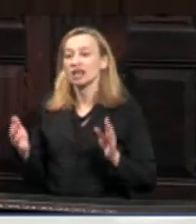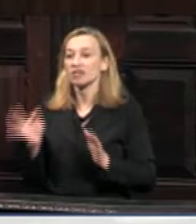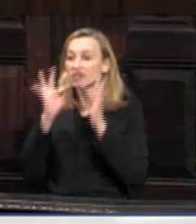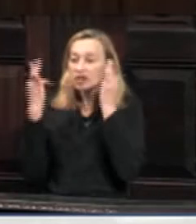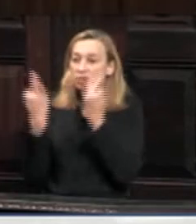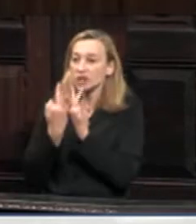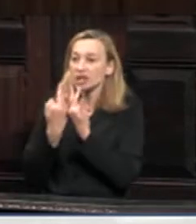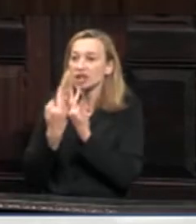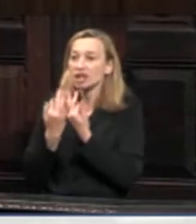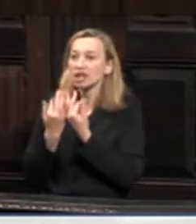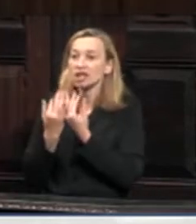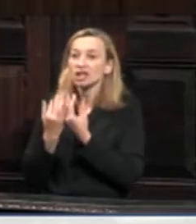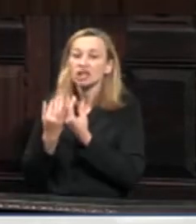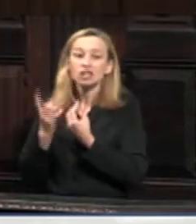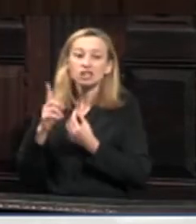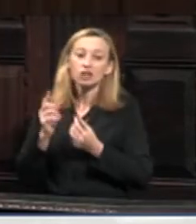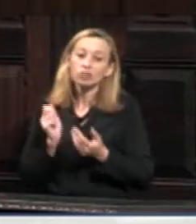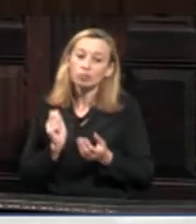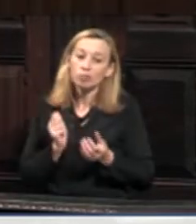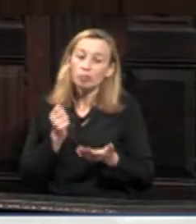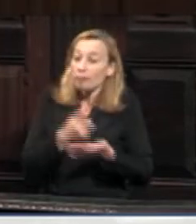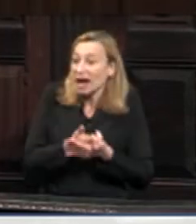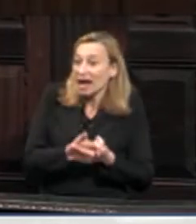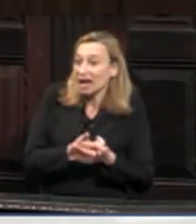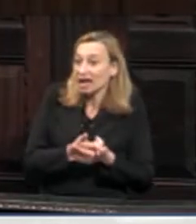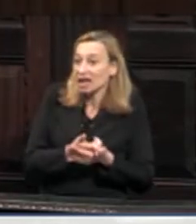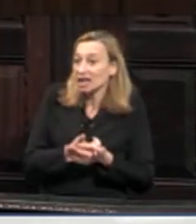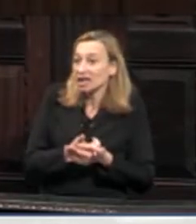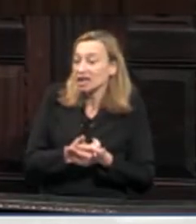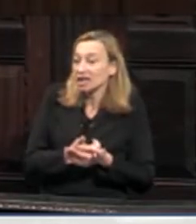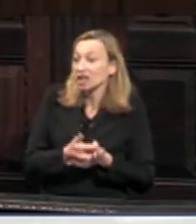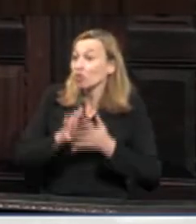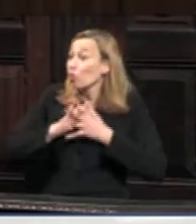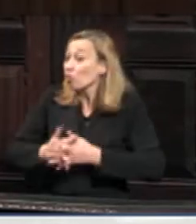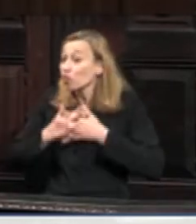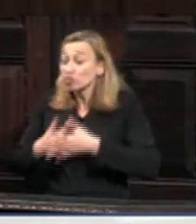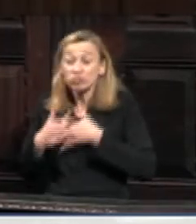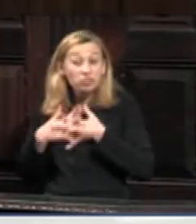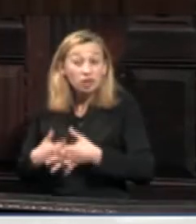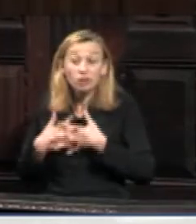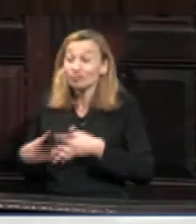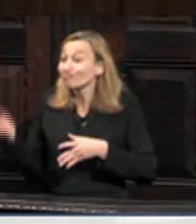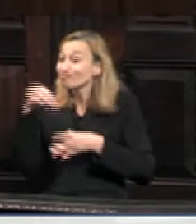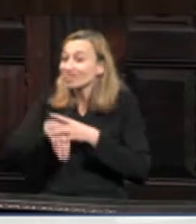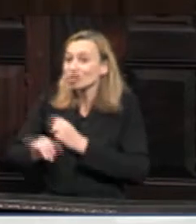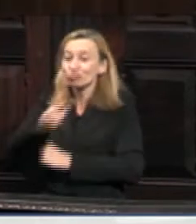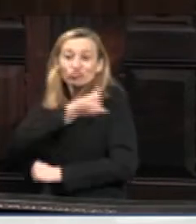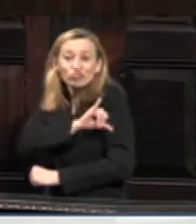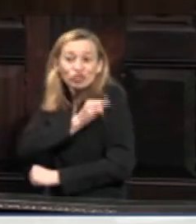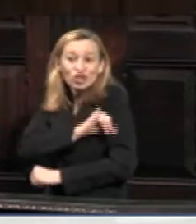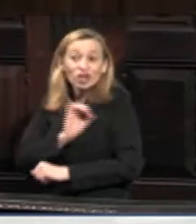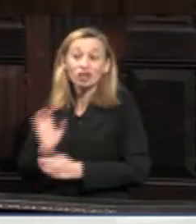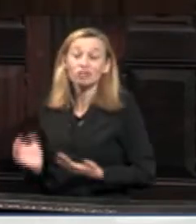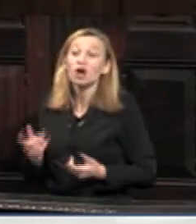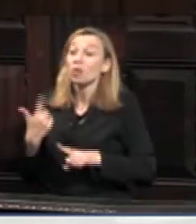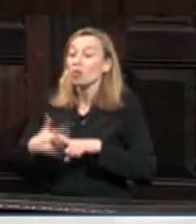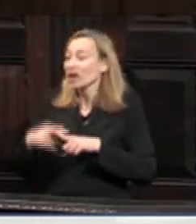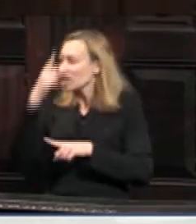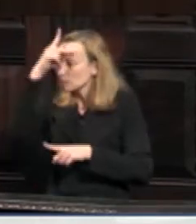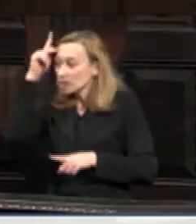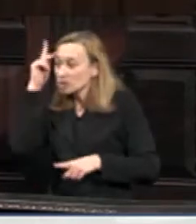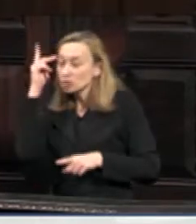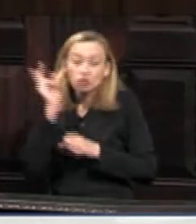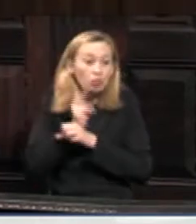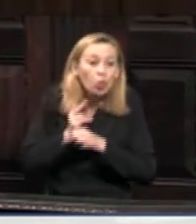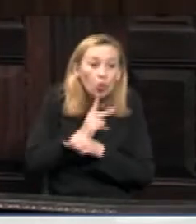repassar o dinheiro e cria o caos na cidade do Rio de Janeiro, porque as pessoas estão sem